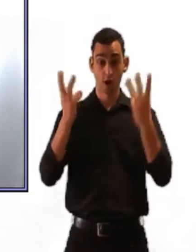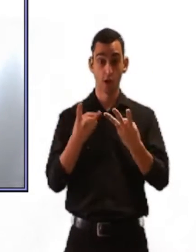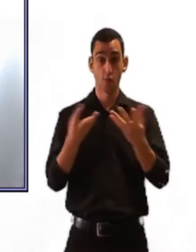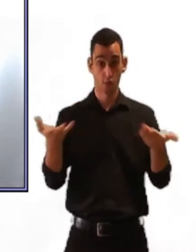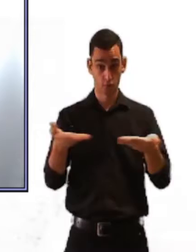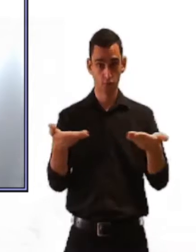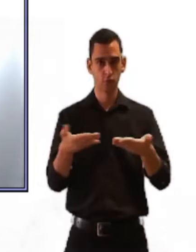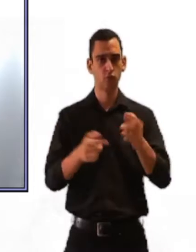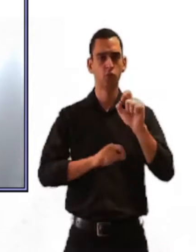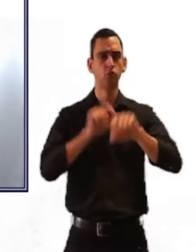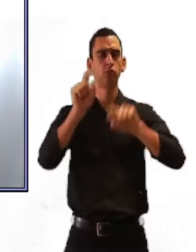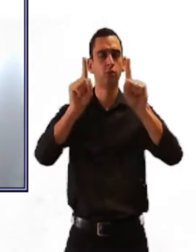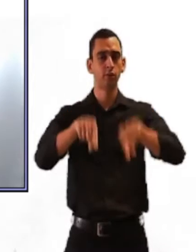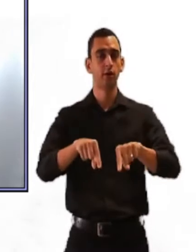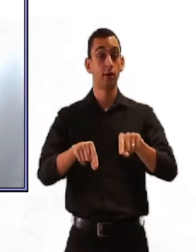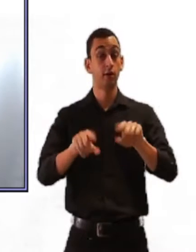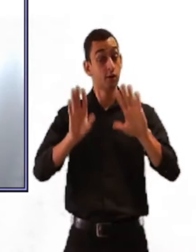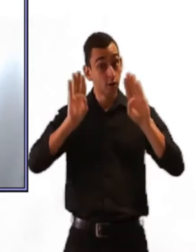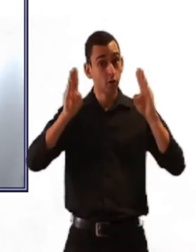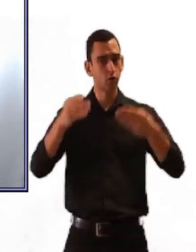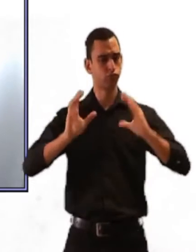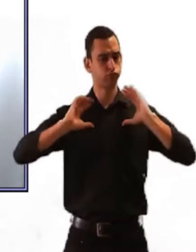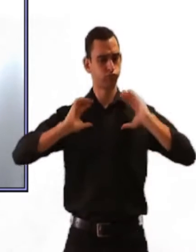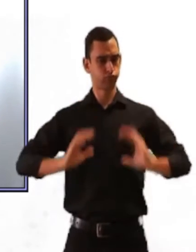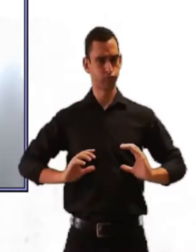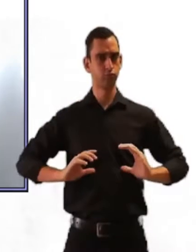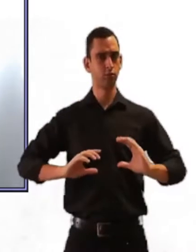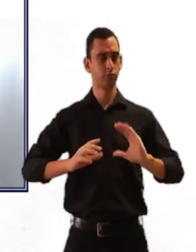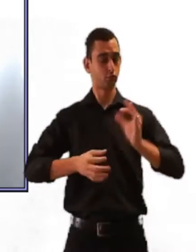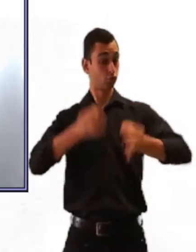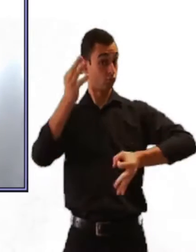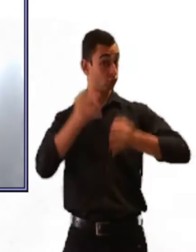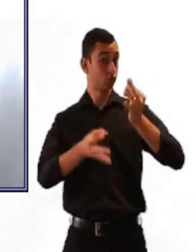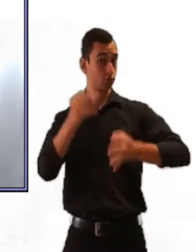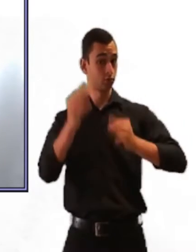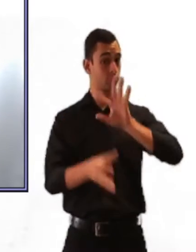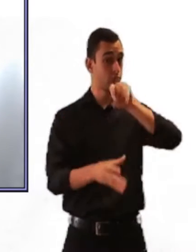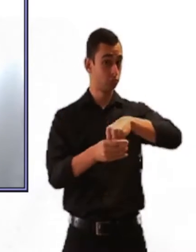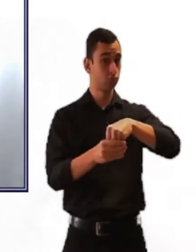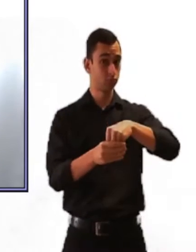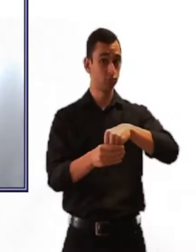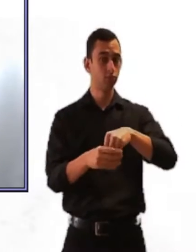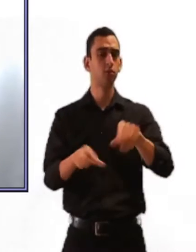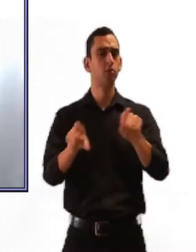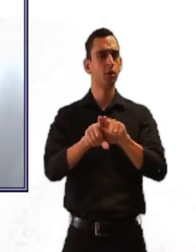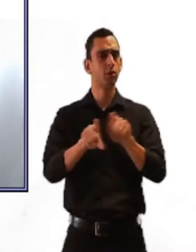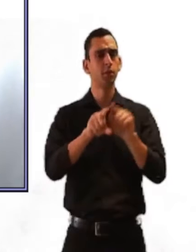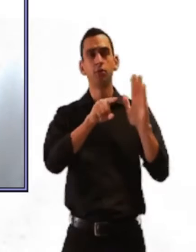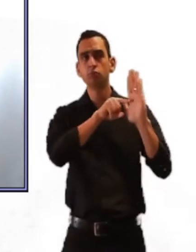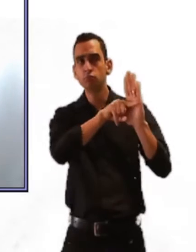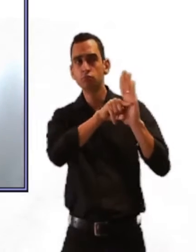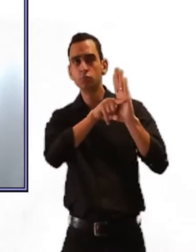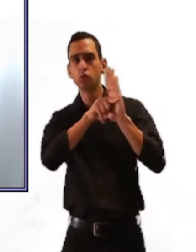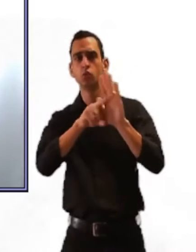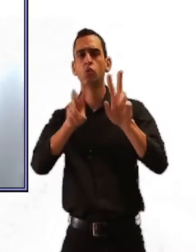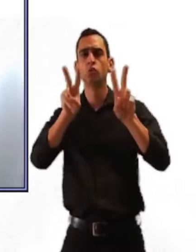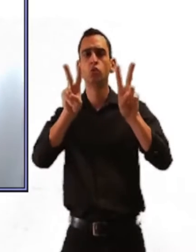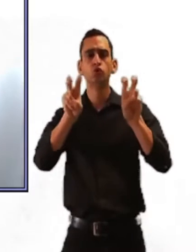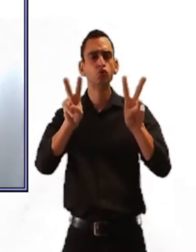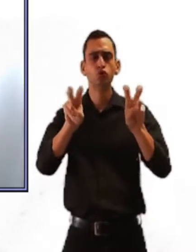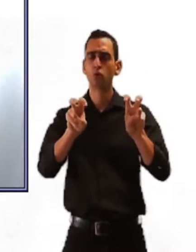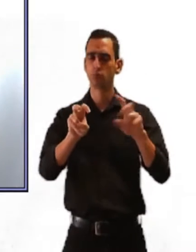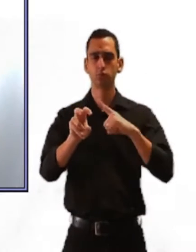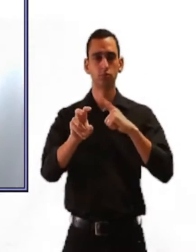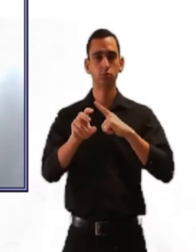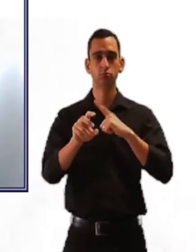um recorte acerca da análise do comportamento judicial e uma análise, né, singela acerca de outros